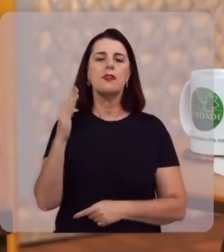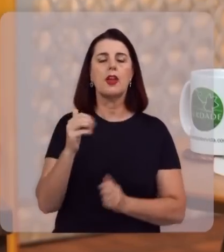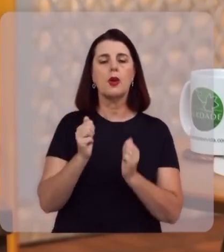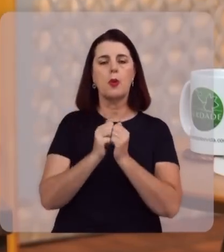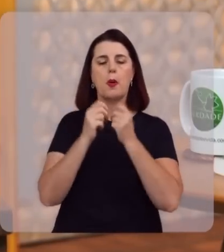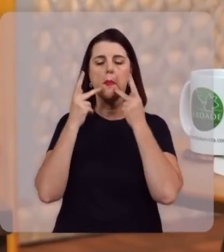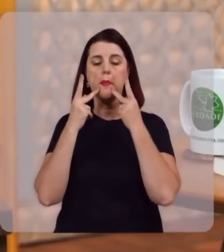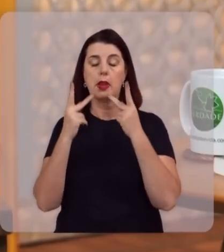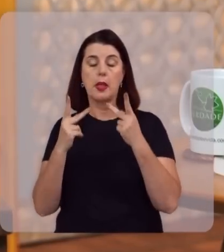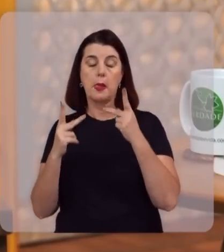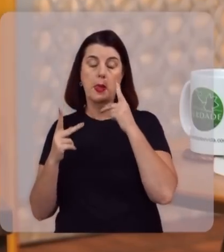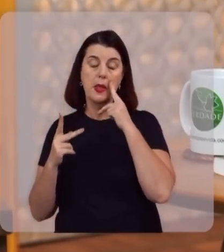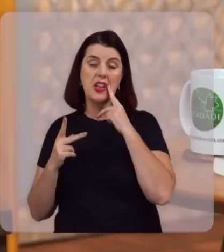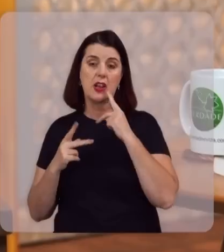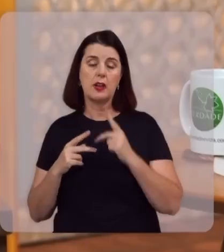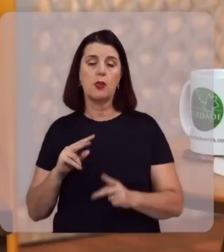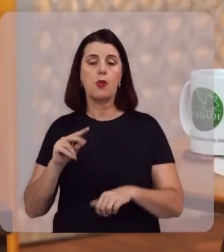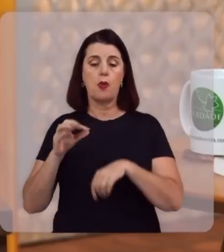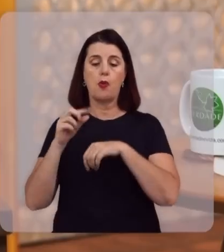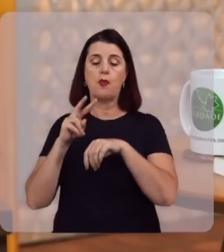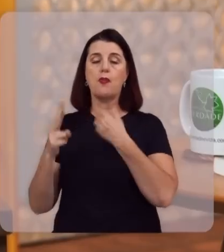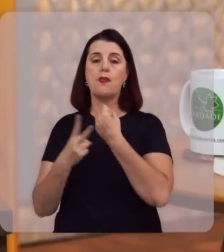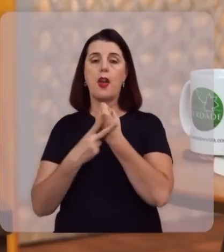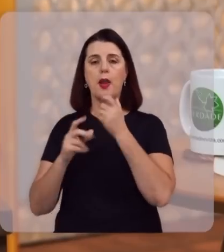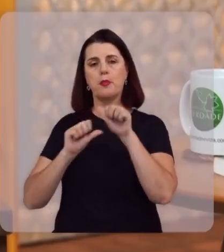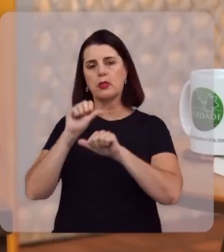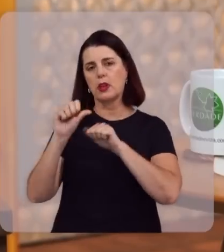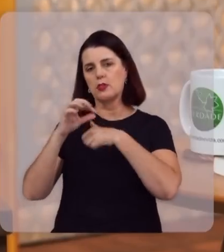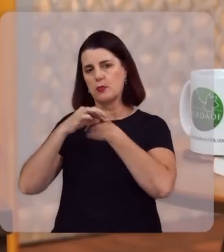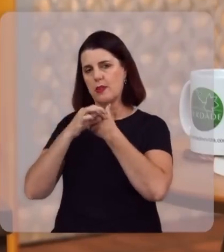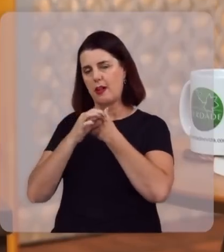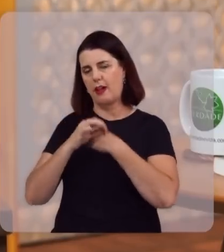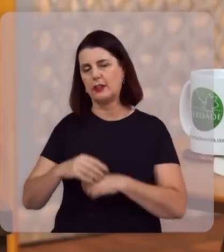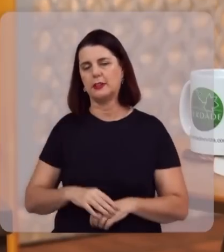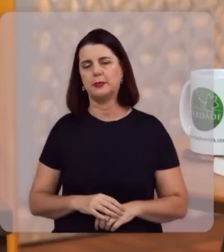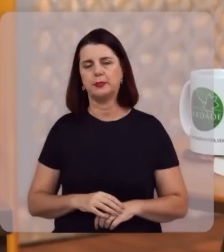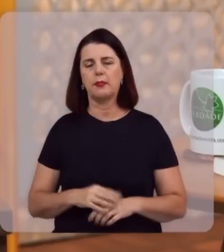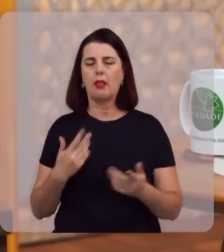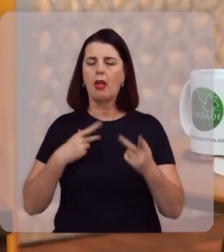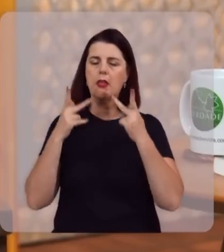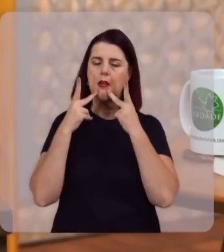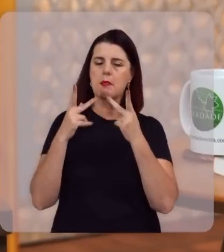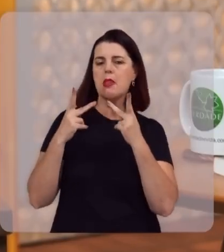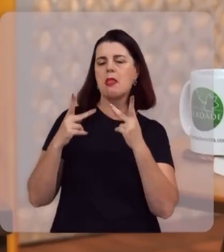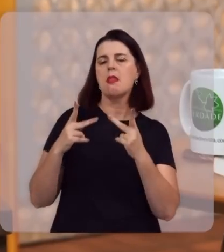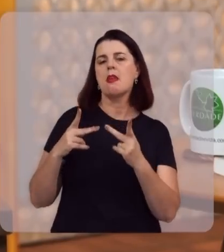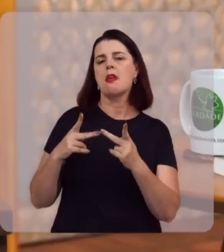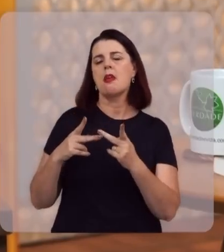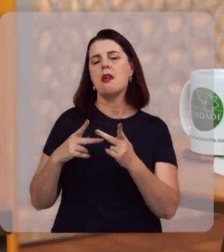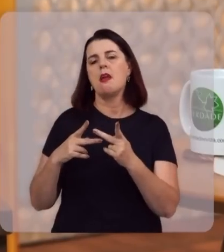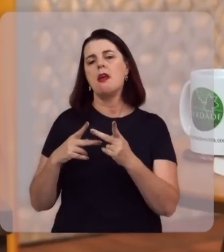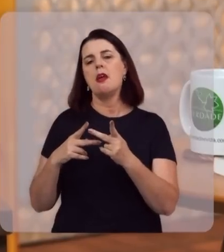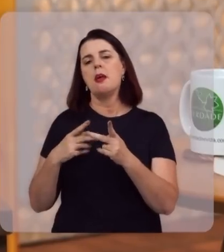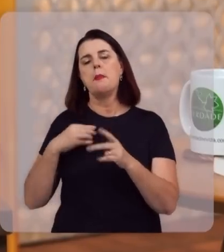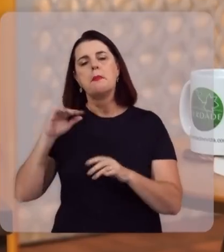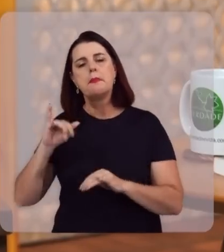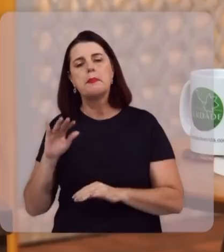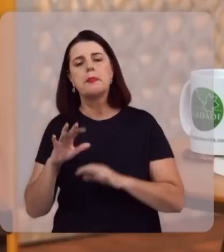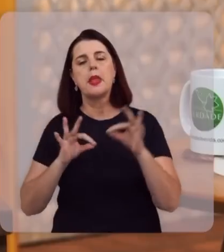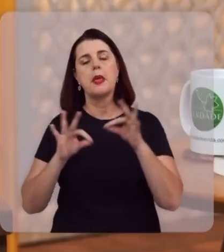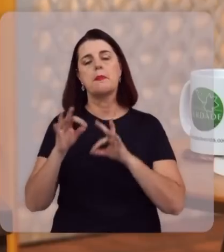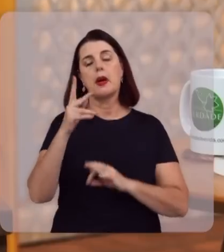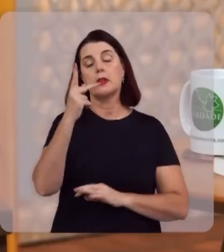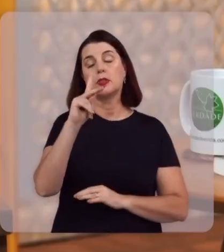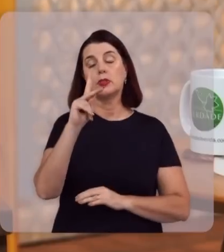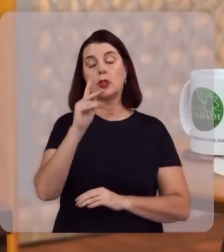trará a mensagem. Temática de hoje, o Verbo se fez carne. Que essa mensagem possa já preparar a